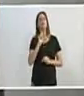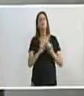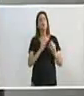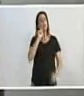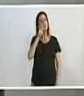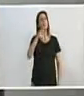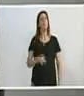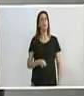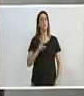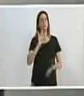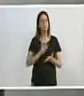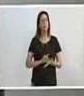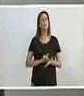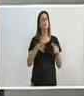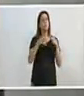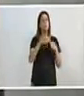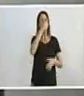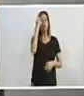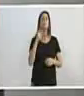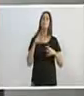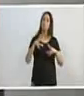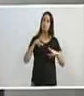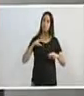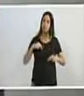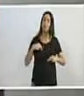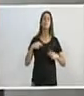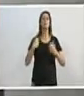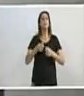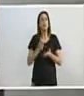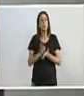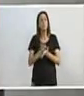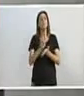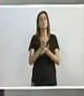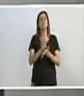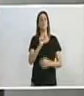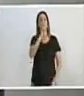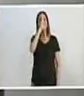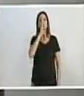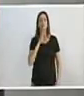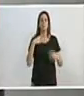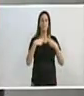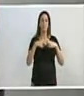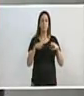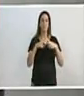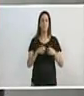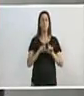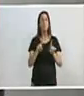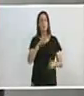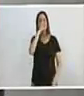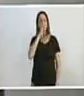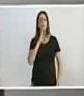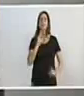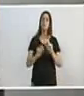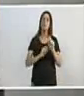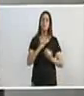que eles merecem e que eles têm que continuar tendo essas isenções. Agora, essas isenções